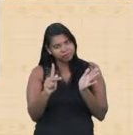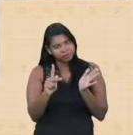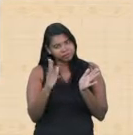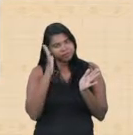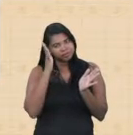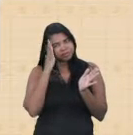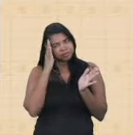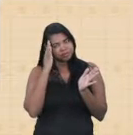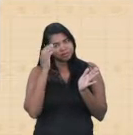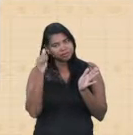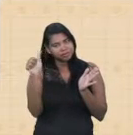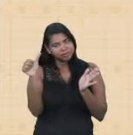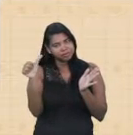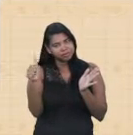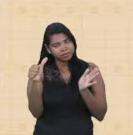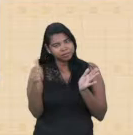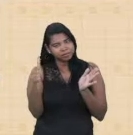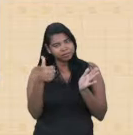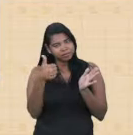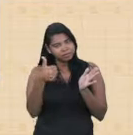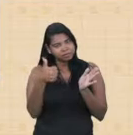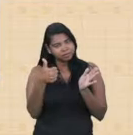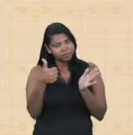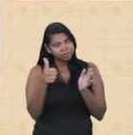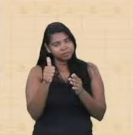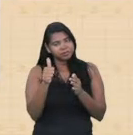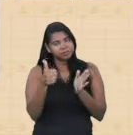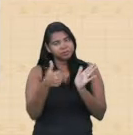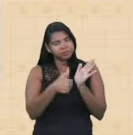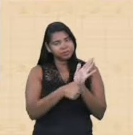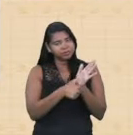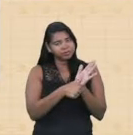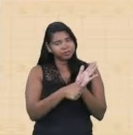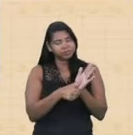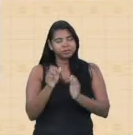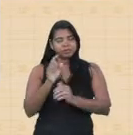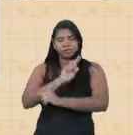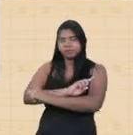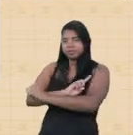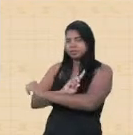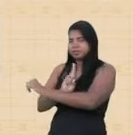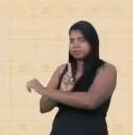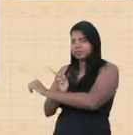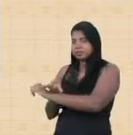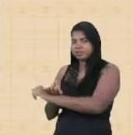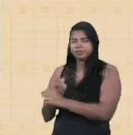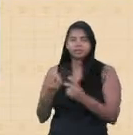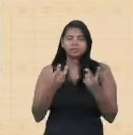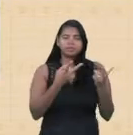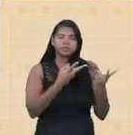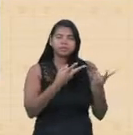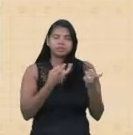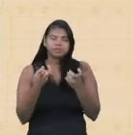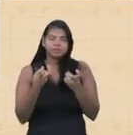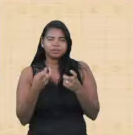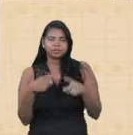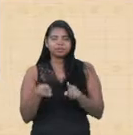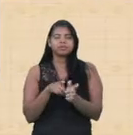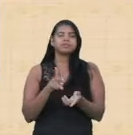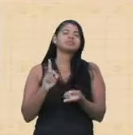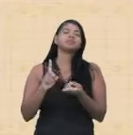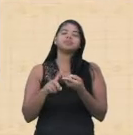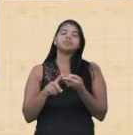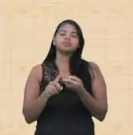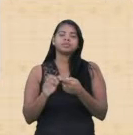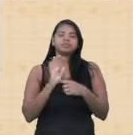seu polegar, ele vai representar a velocidade. Então, você vai perceber que a carguinha ela tem uma setinha, que é a